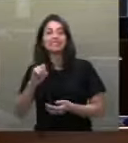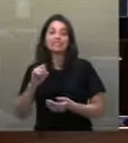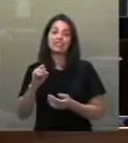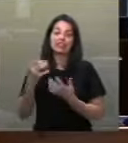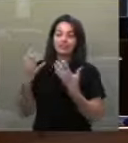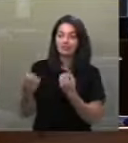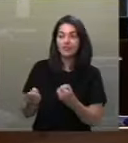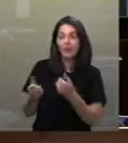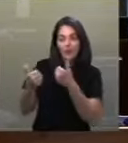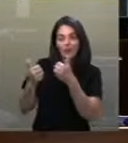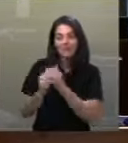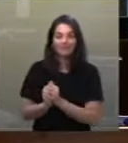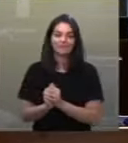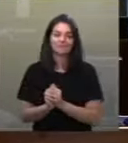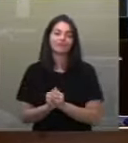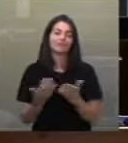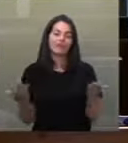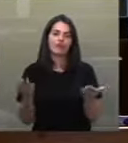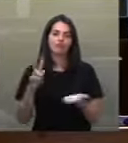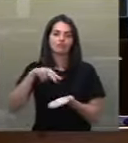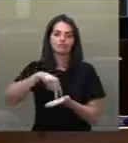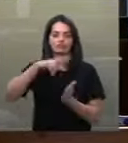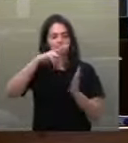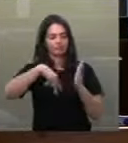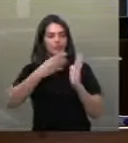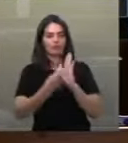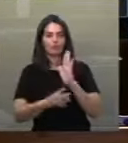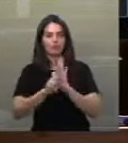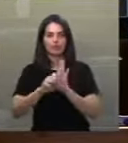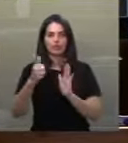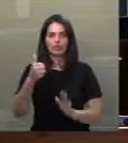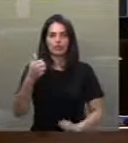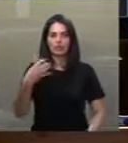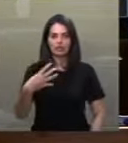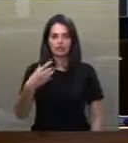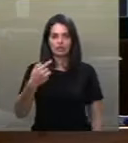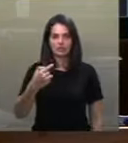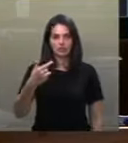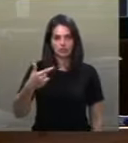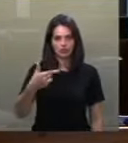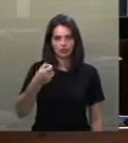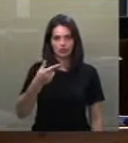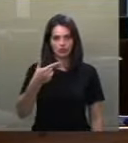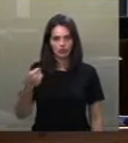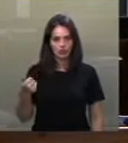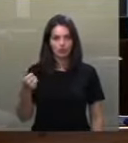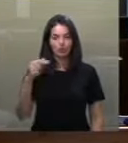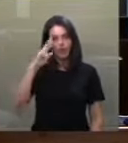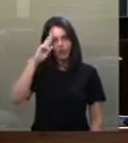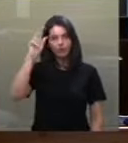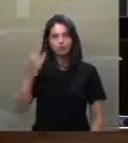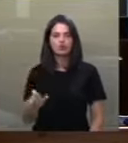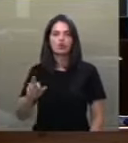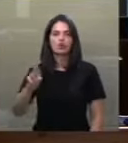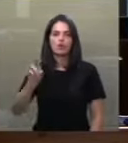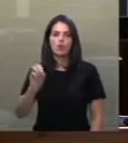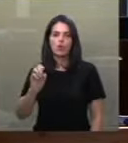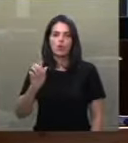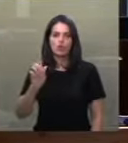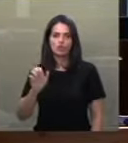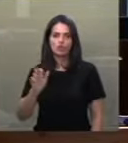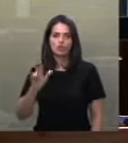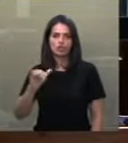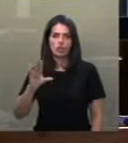Vem à apreciação do plenário o projeto de lei 1472/2021, de autoria do senador Rogério Carvalho, que dispõe